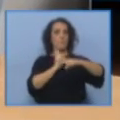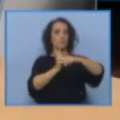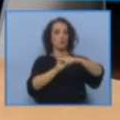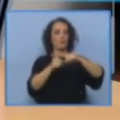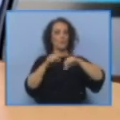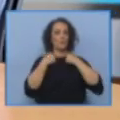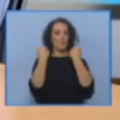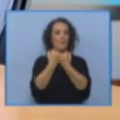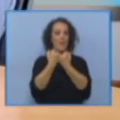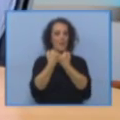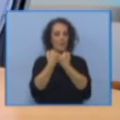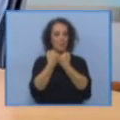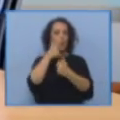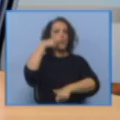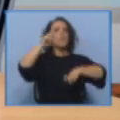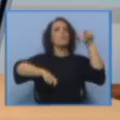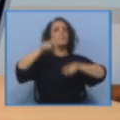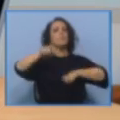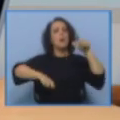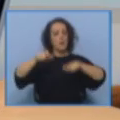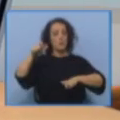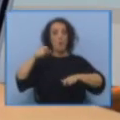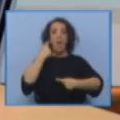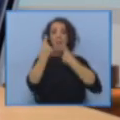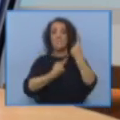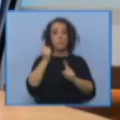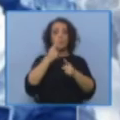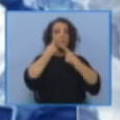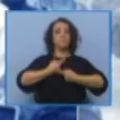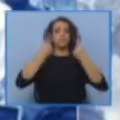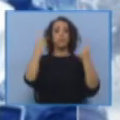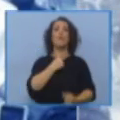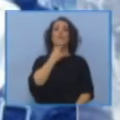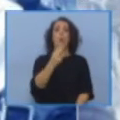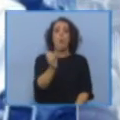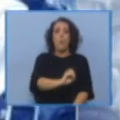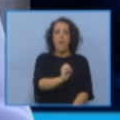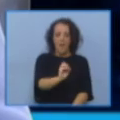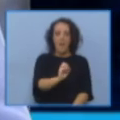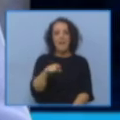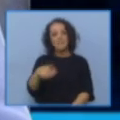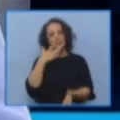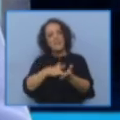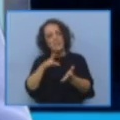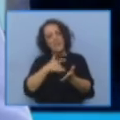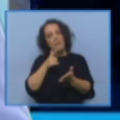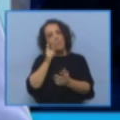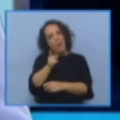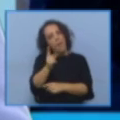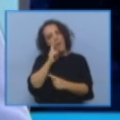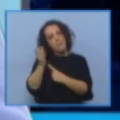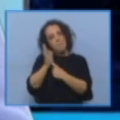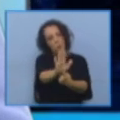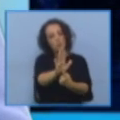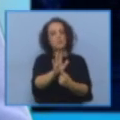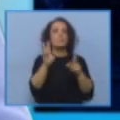na humanidade. E às vezes não são, porque não têm voz nem vez. Então este livro é um bocadinho isso, é uma